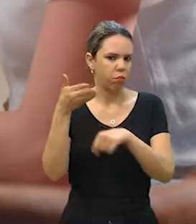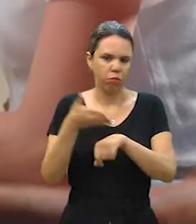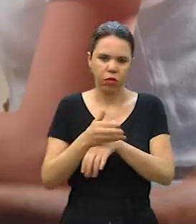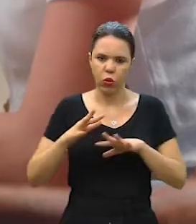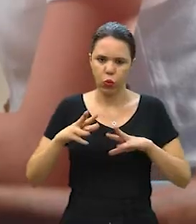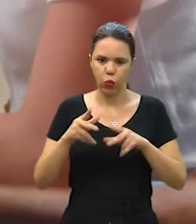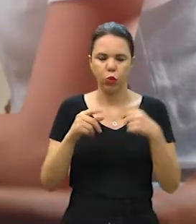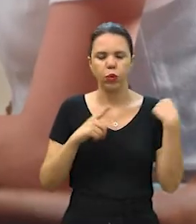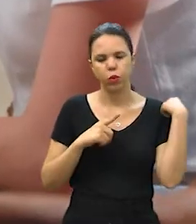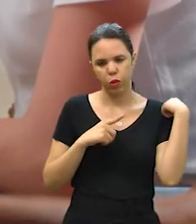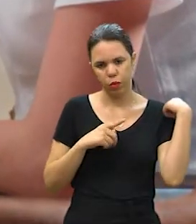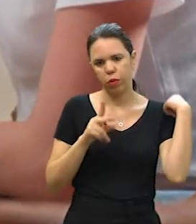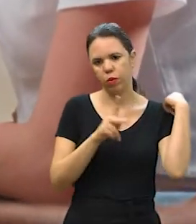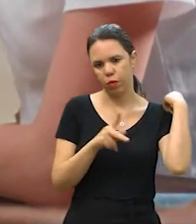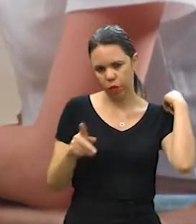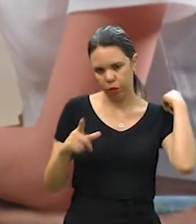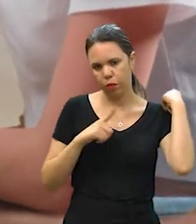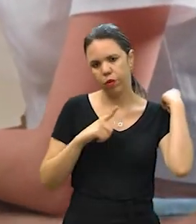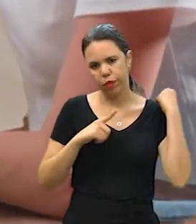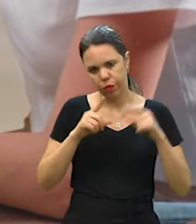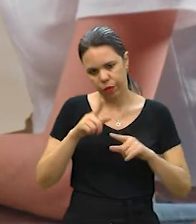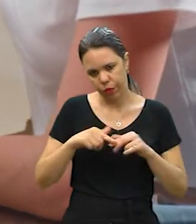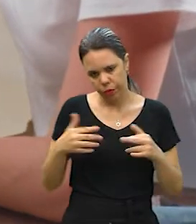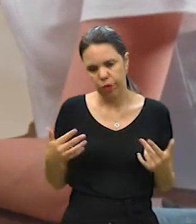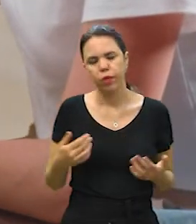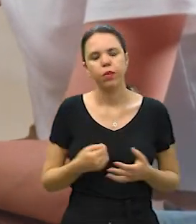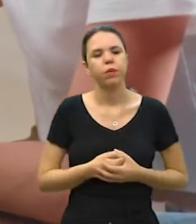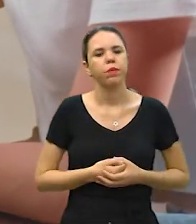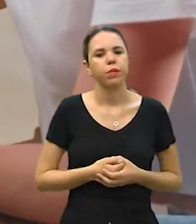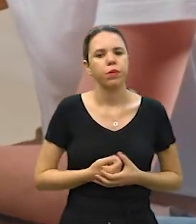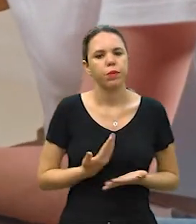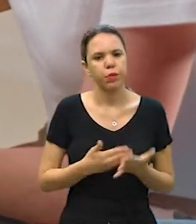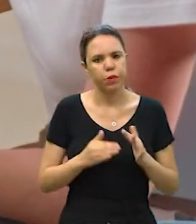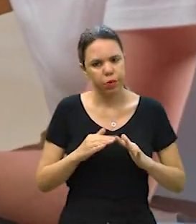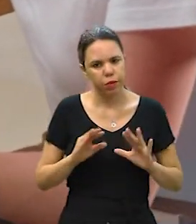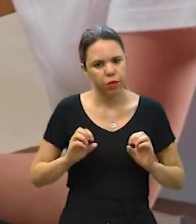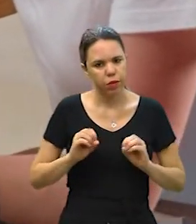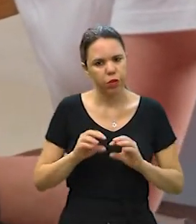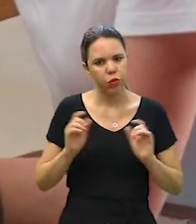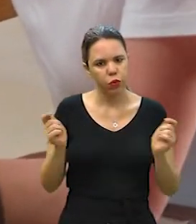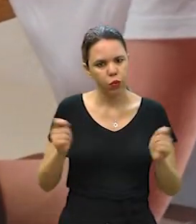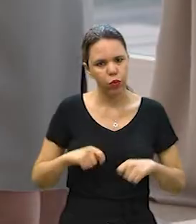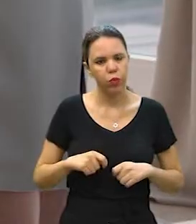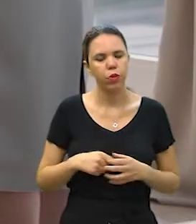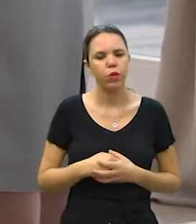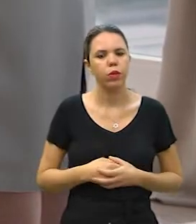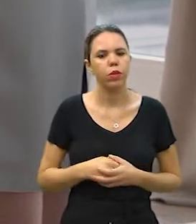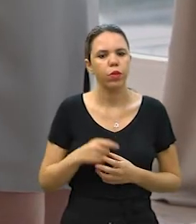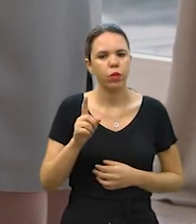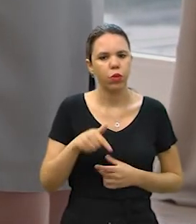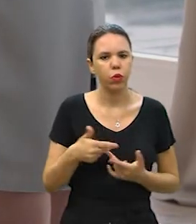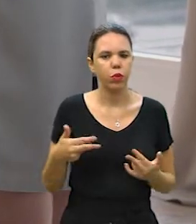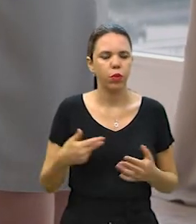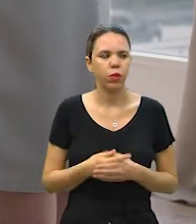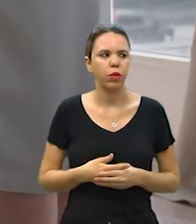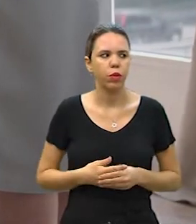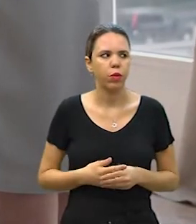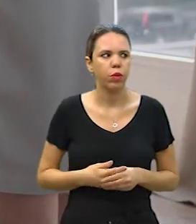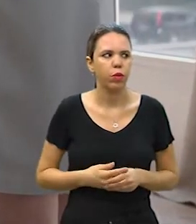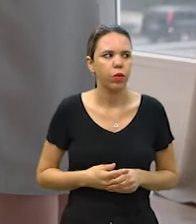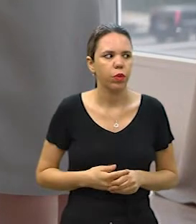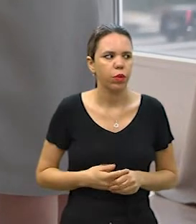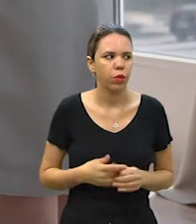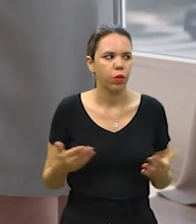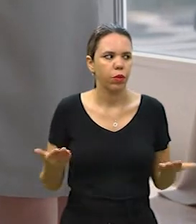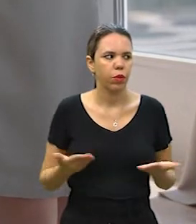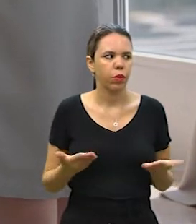acesso, os professores têm equipamentos, a escola dá toda a condição, é outro mundo. E agora,